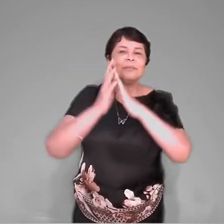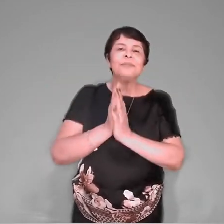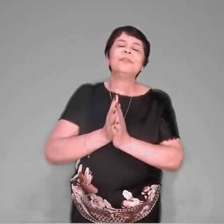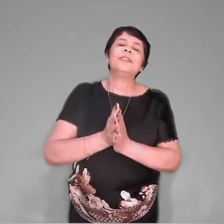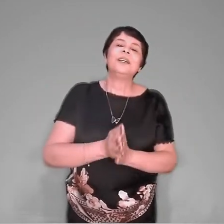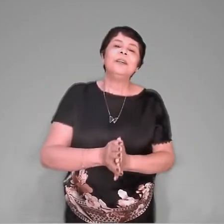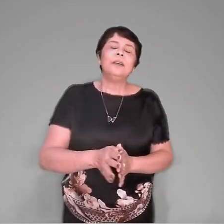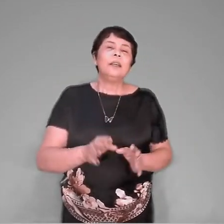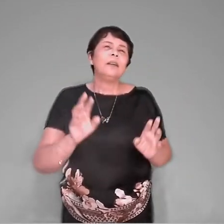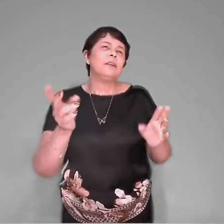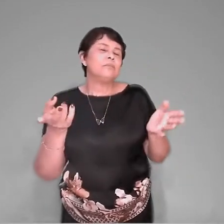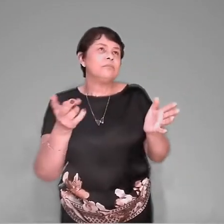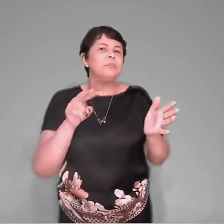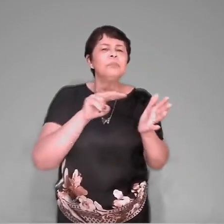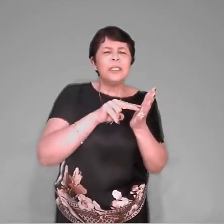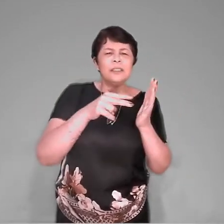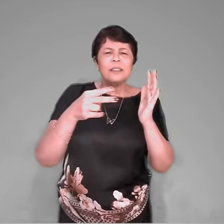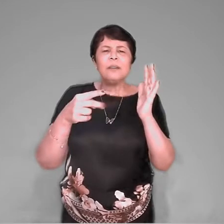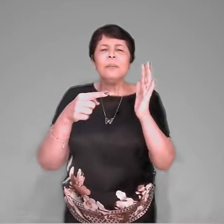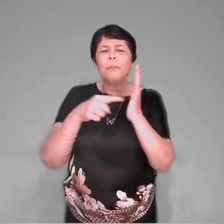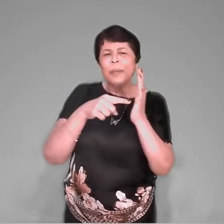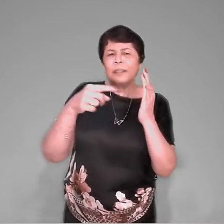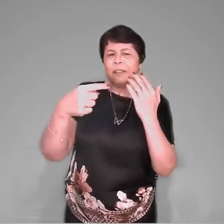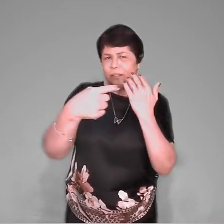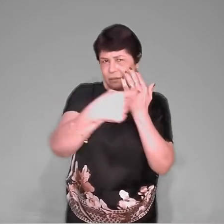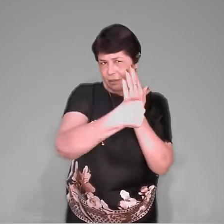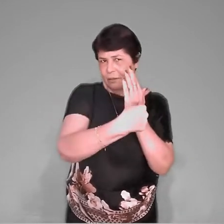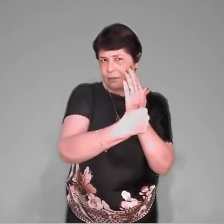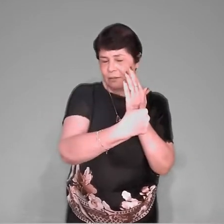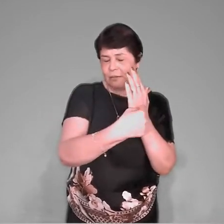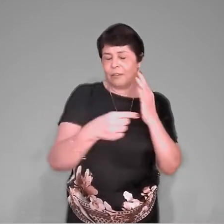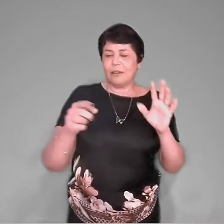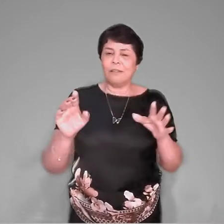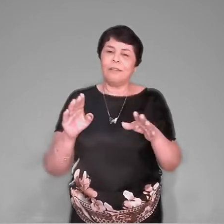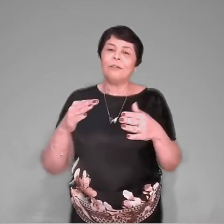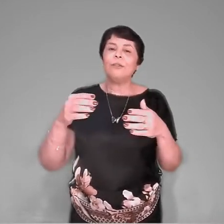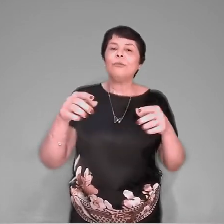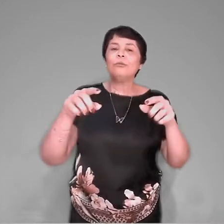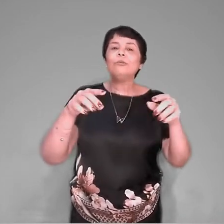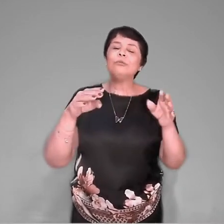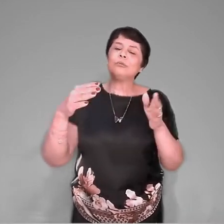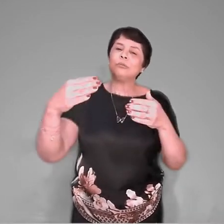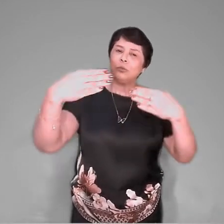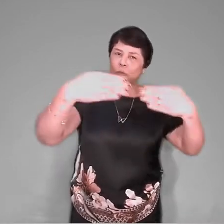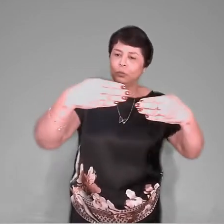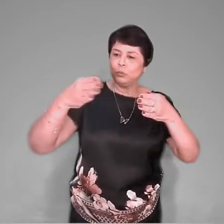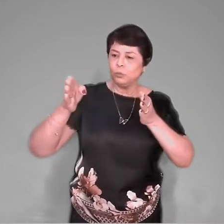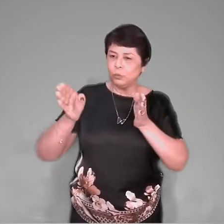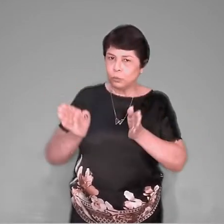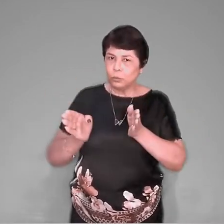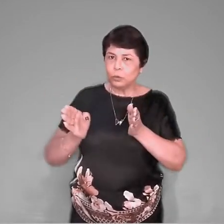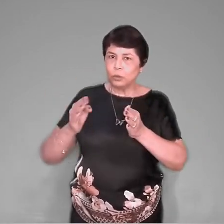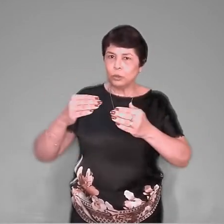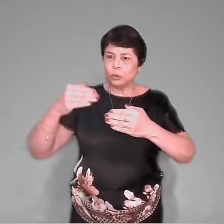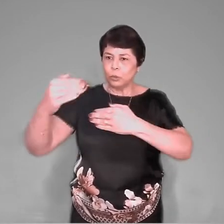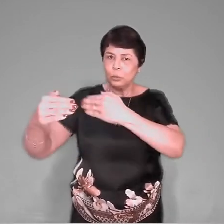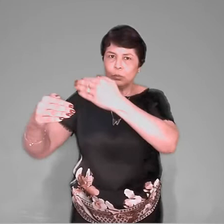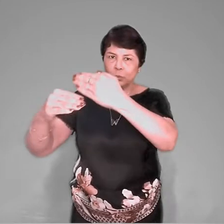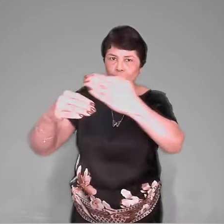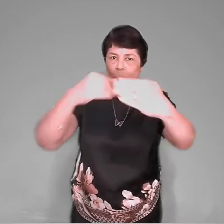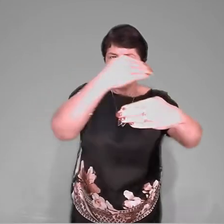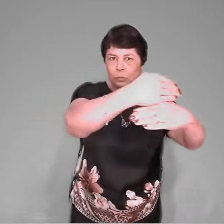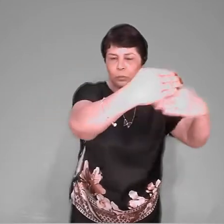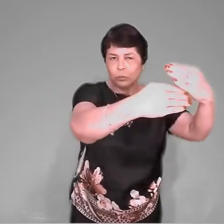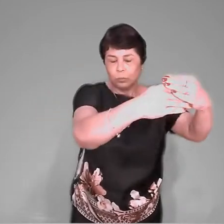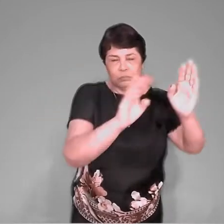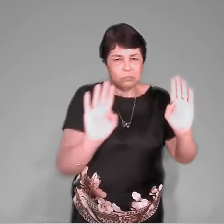ordem hierárquica, cumprindo cada um a sua função dentro do corpo. Deus vai edificando